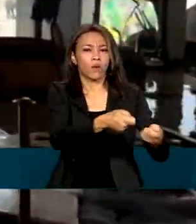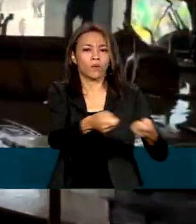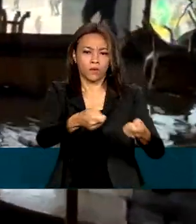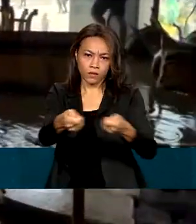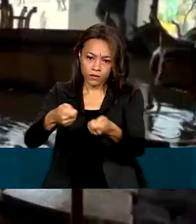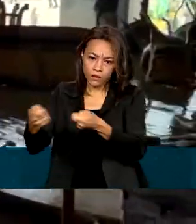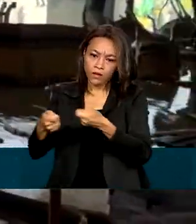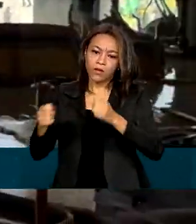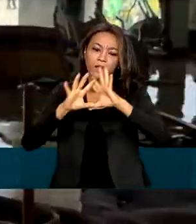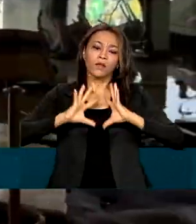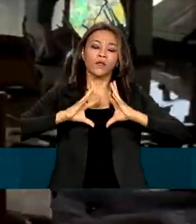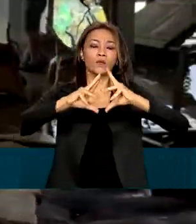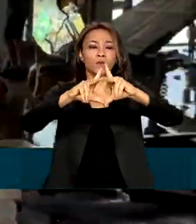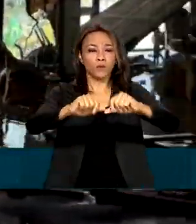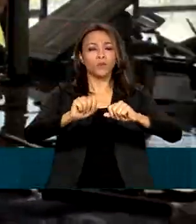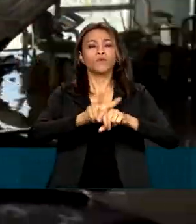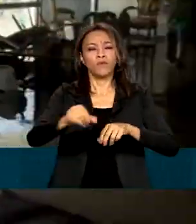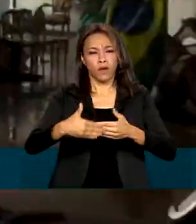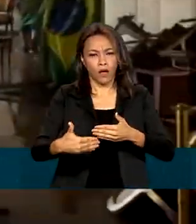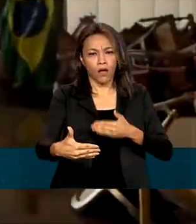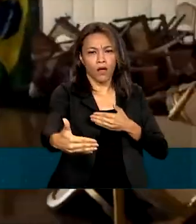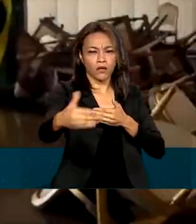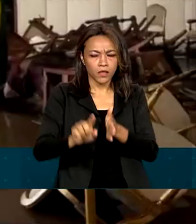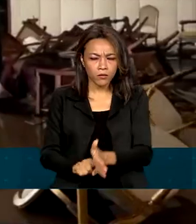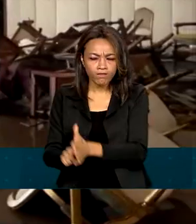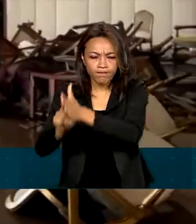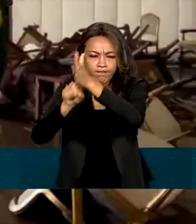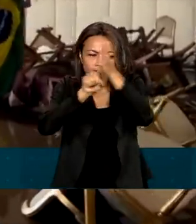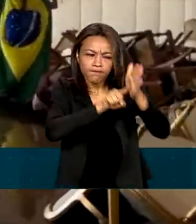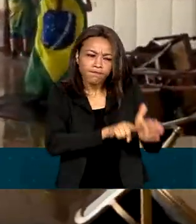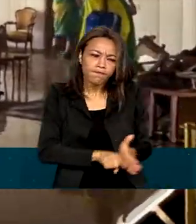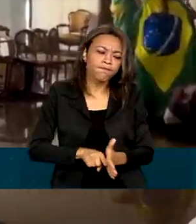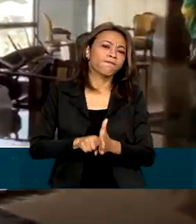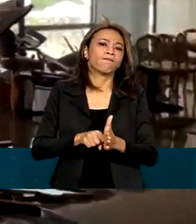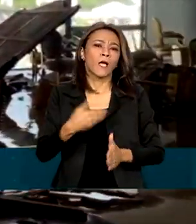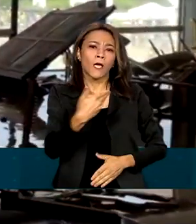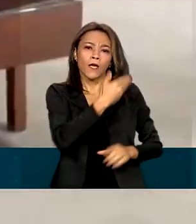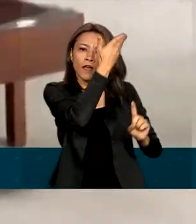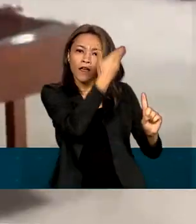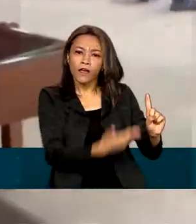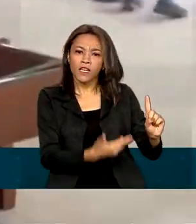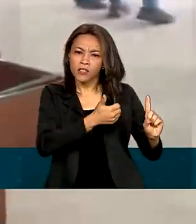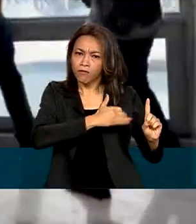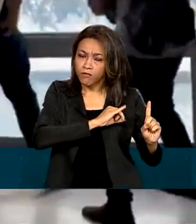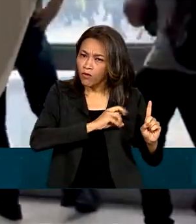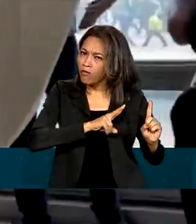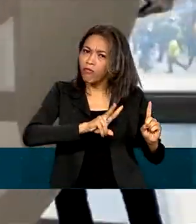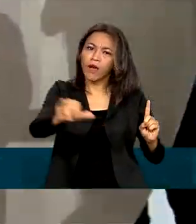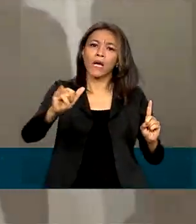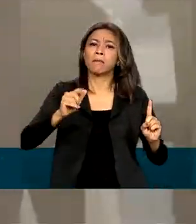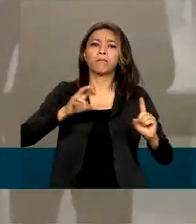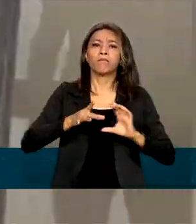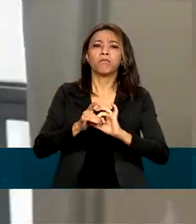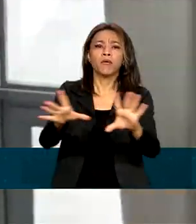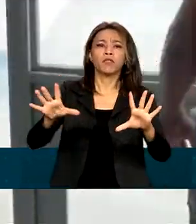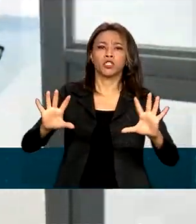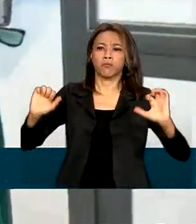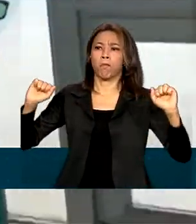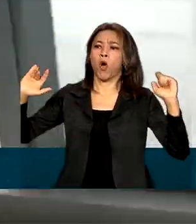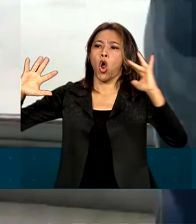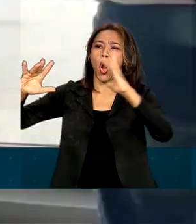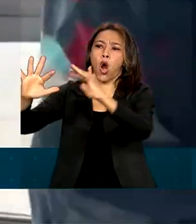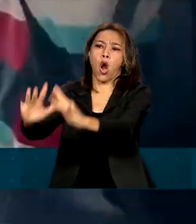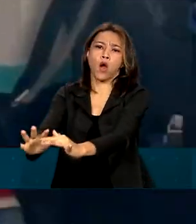que tudo será devidamente apurado. Ele também informou que não vai permitir a continuidade de concentrações que funcionem